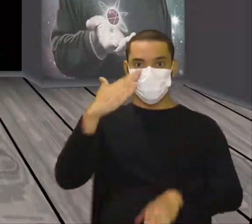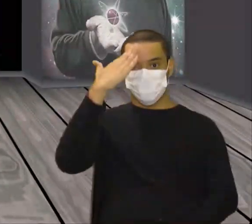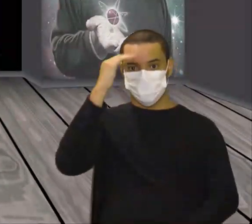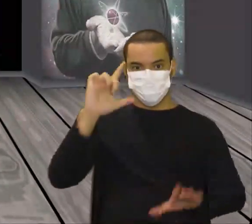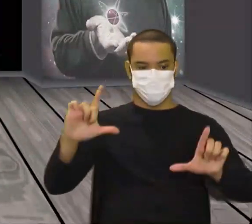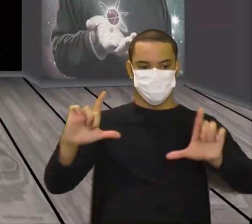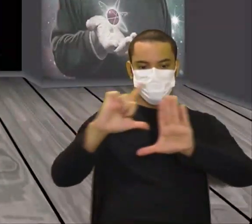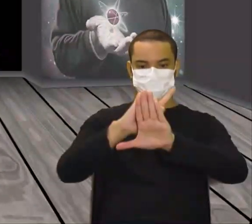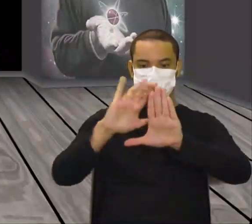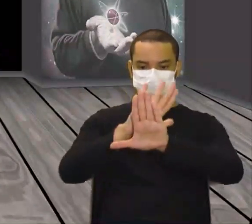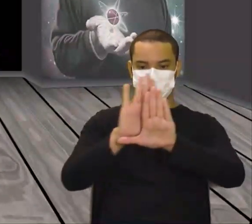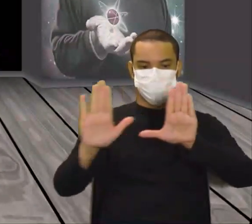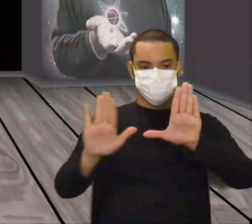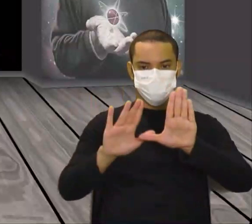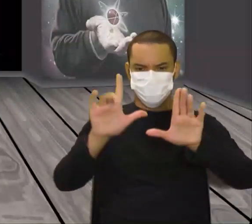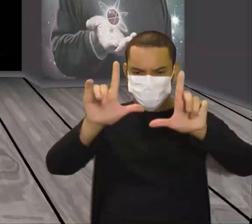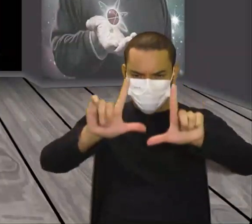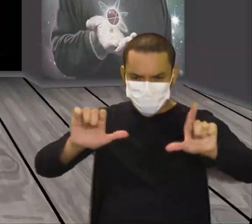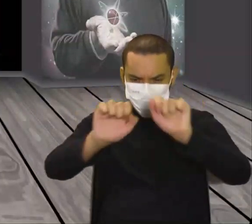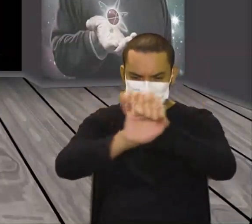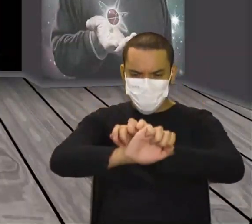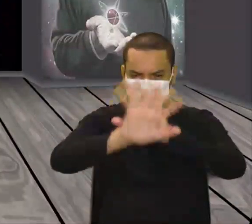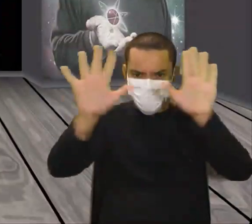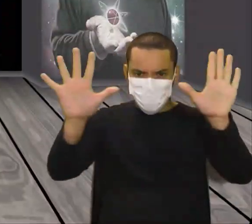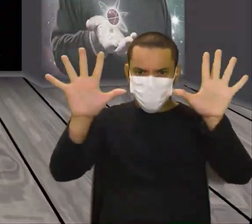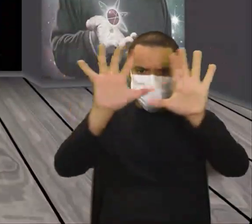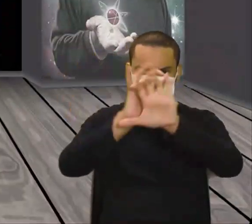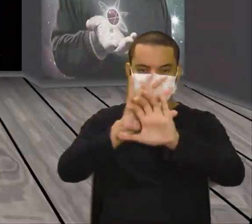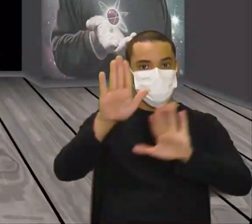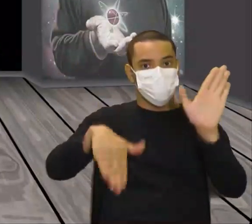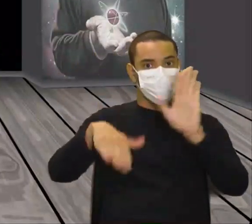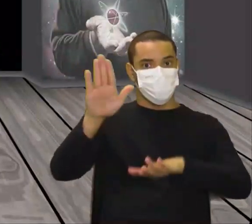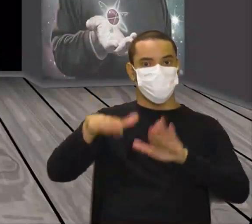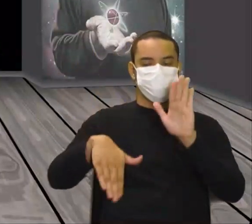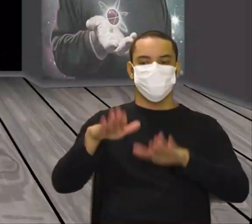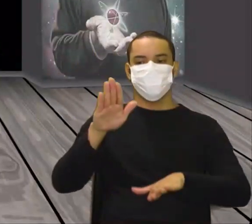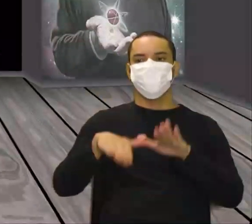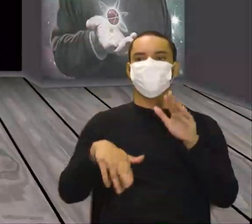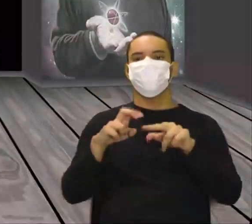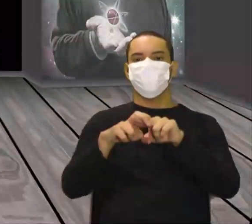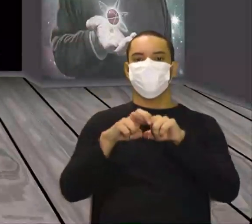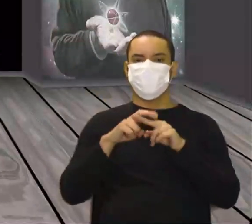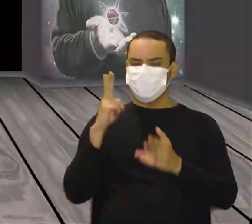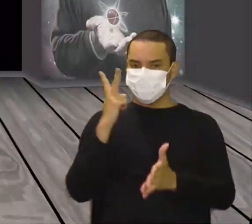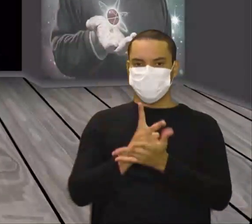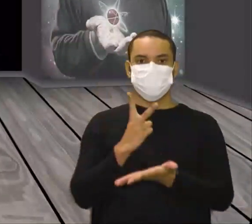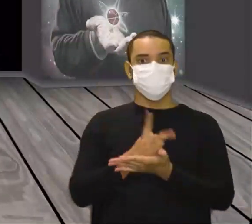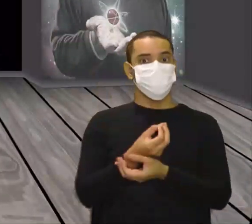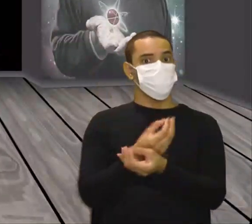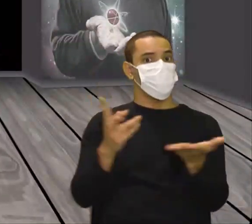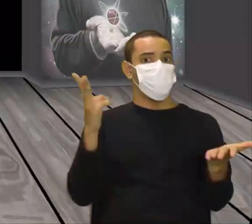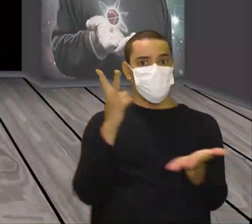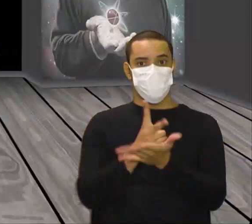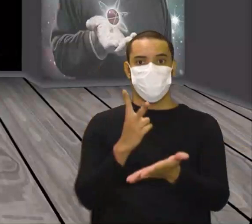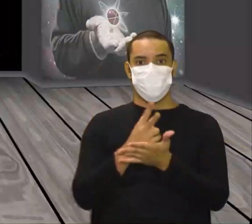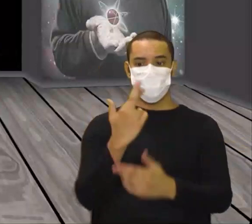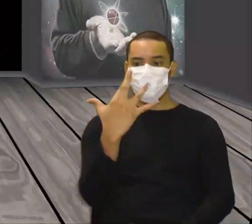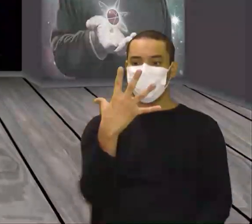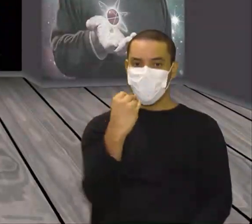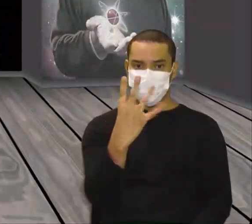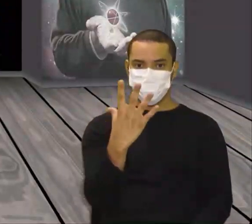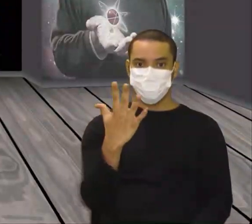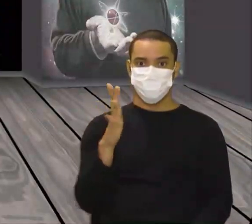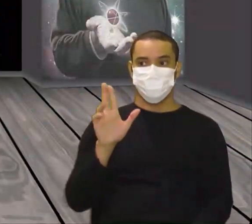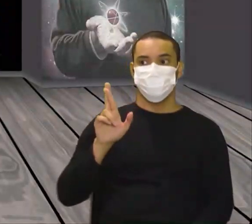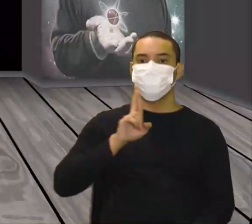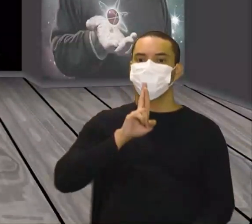ali certinho para dar uma imagem mais clara, mais escura, dependendo do que você está fazendo. Mas ele sempre te dá o mesmo efeito. Ele sempre te dá o